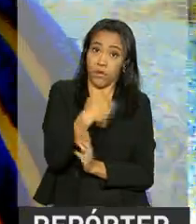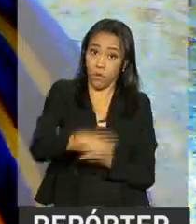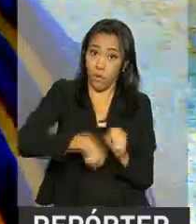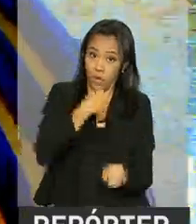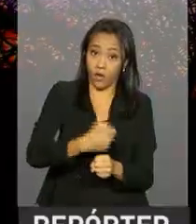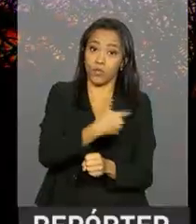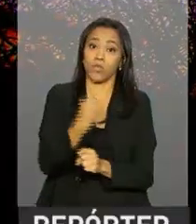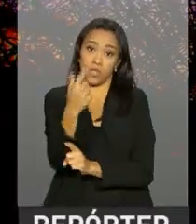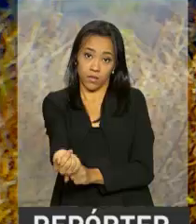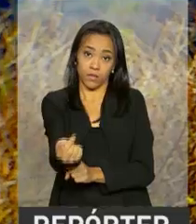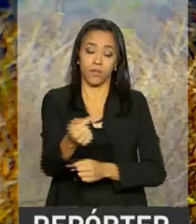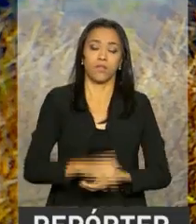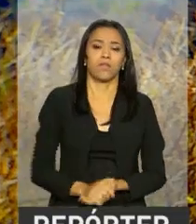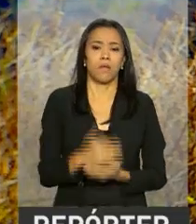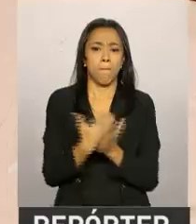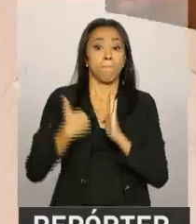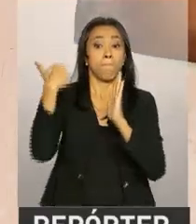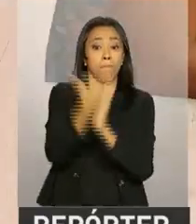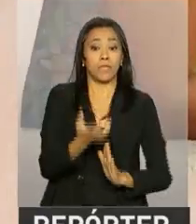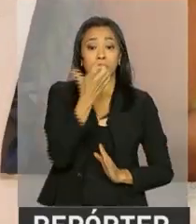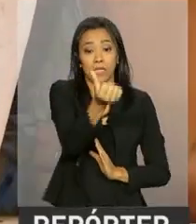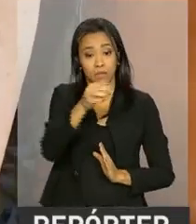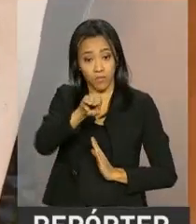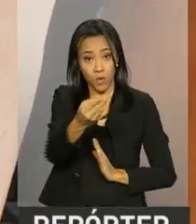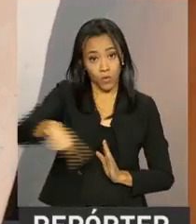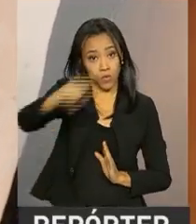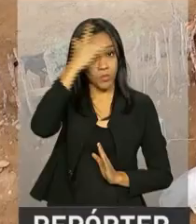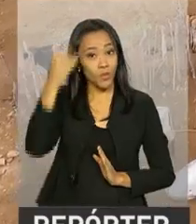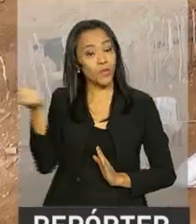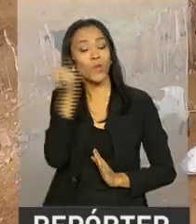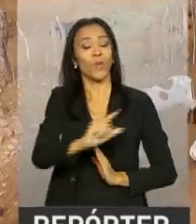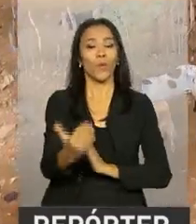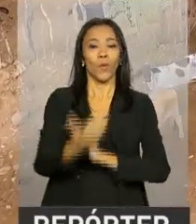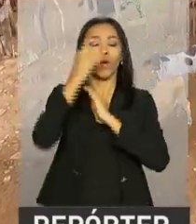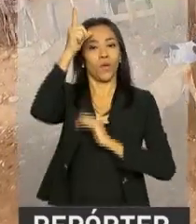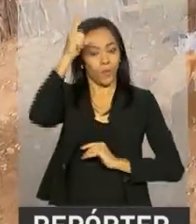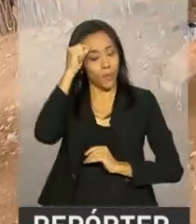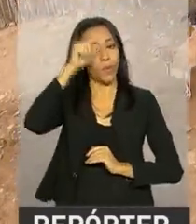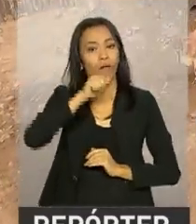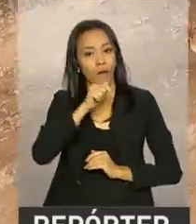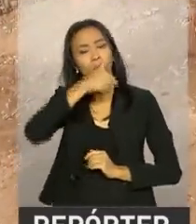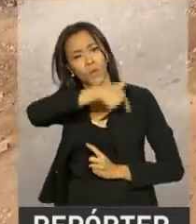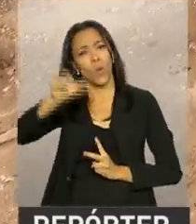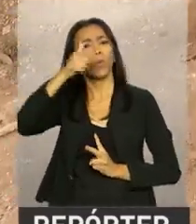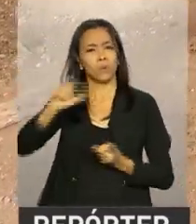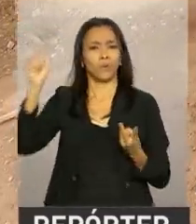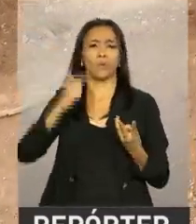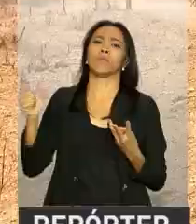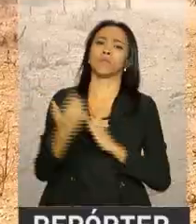2017. Mais de 6 milhões de brasileiros foram beneficiados com essas e outras tecnologias